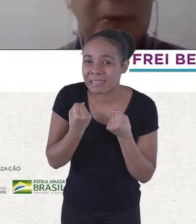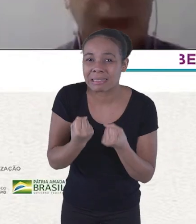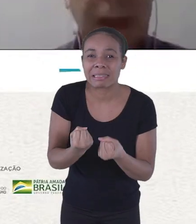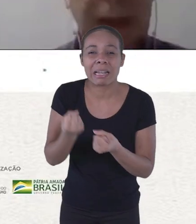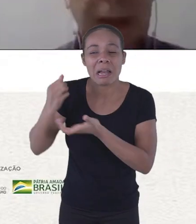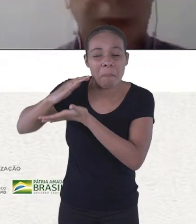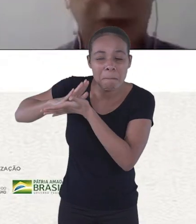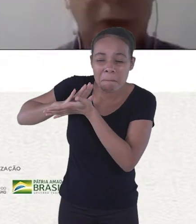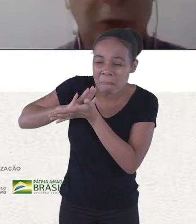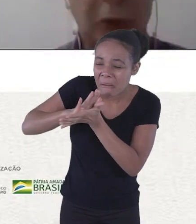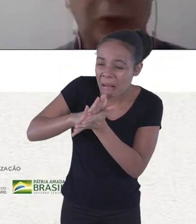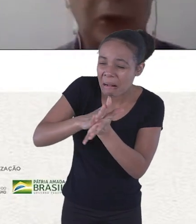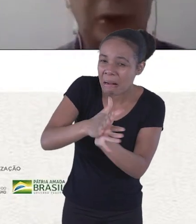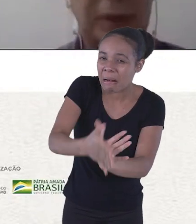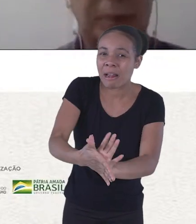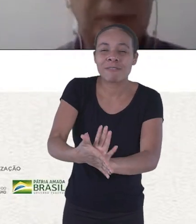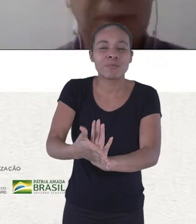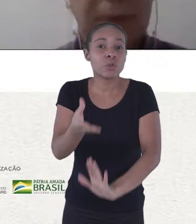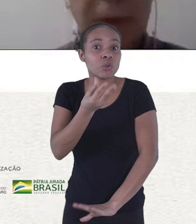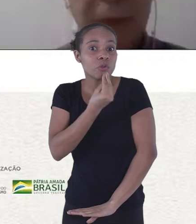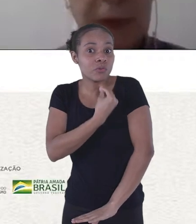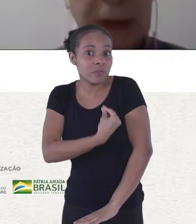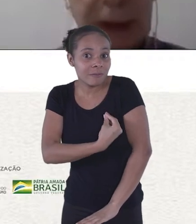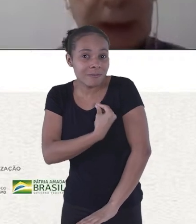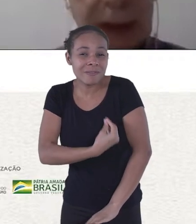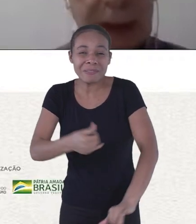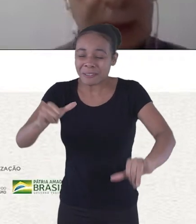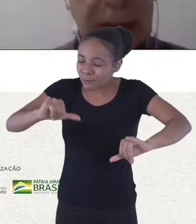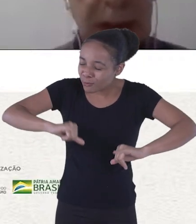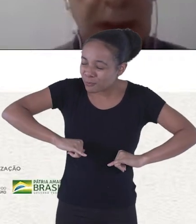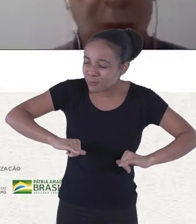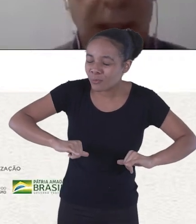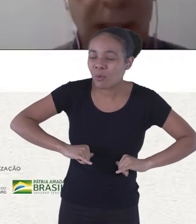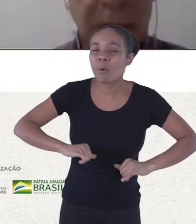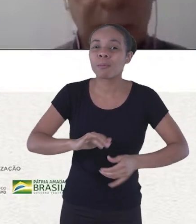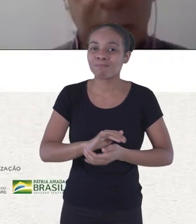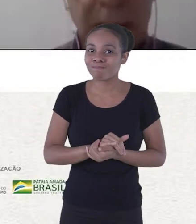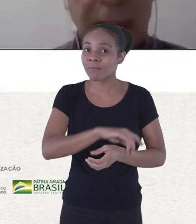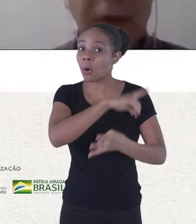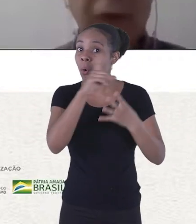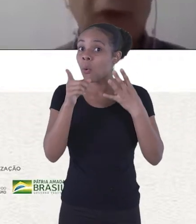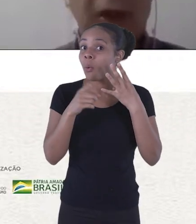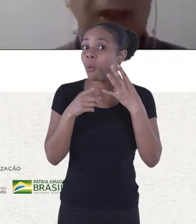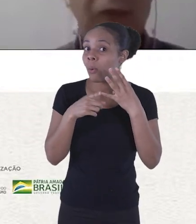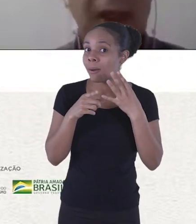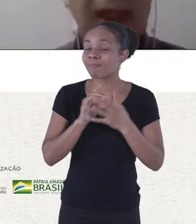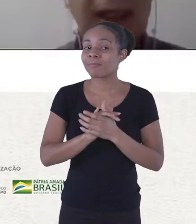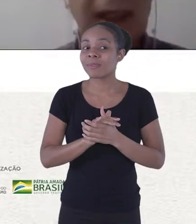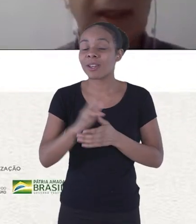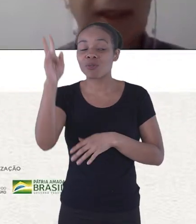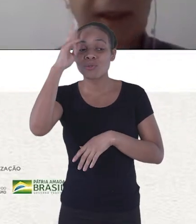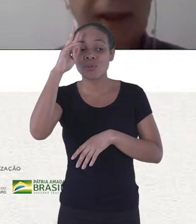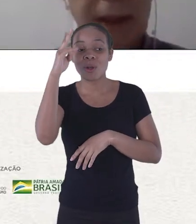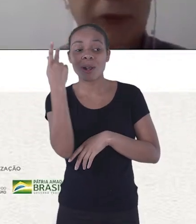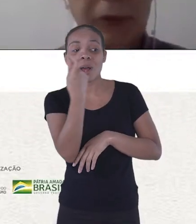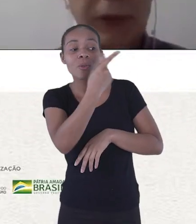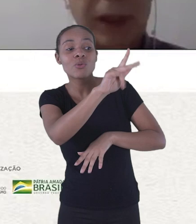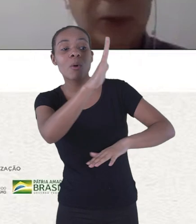de sobrevivência, de dor, enfim. Quarto, é a história da sua